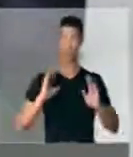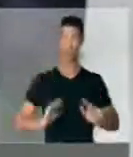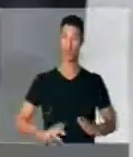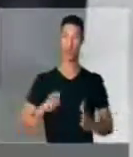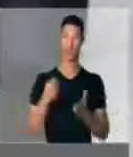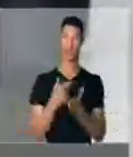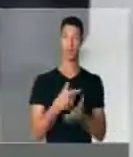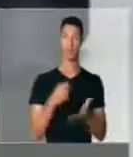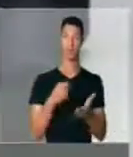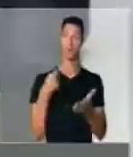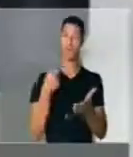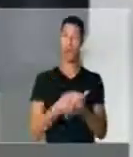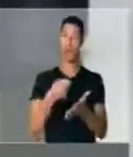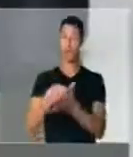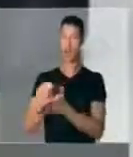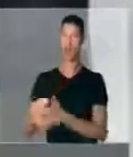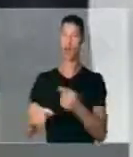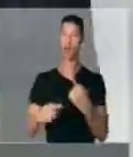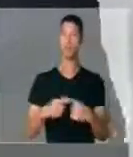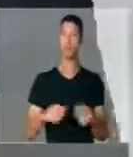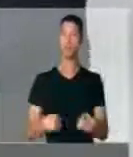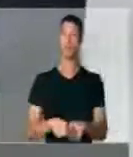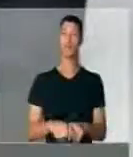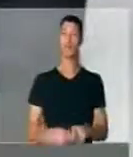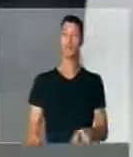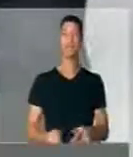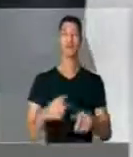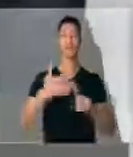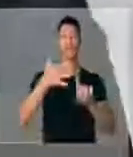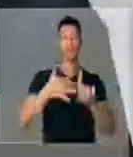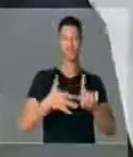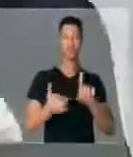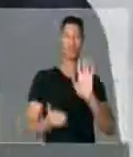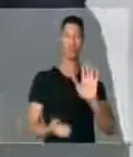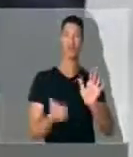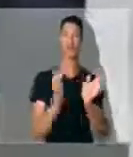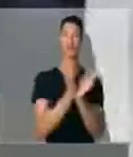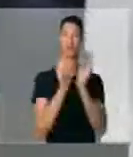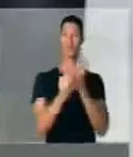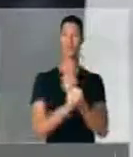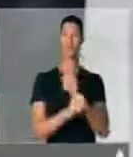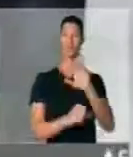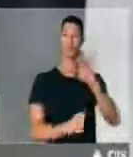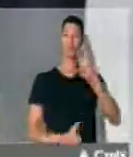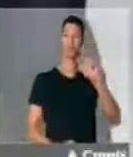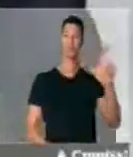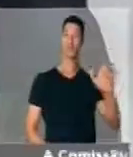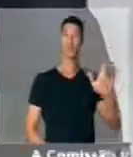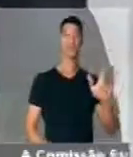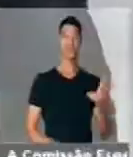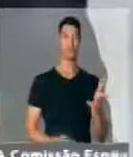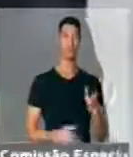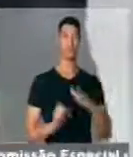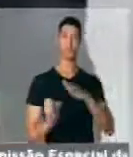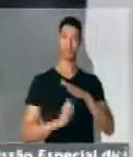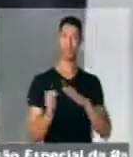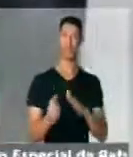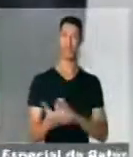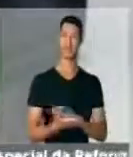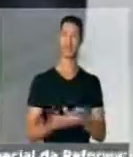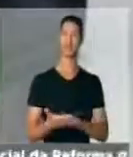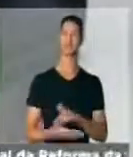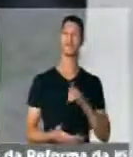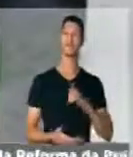conseguindo pagar a prestação, é porque ele também foi vitimado pela crise. Não foi só o setor da construção civil, das grandes empreiteiras, né? Você